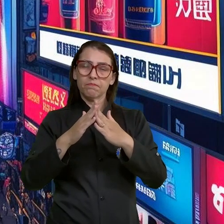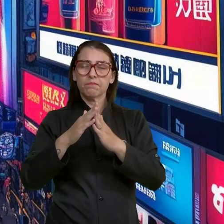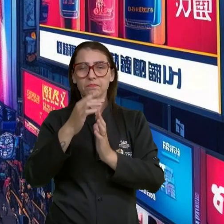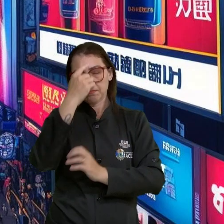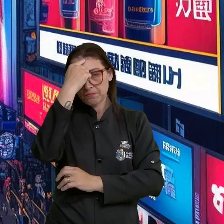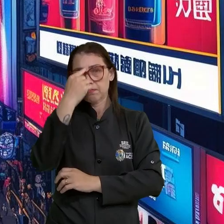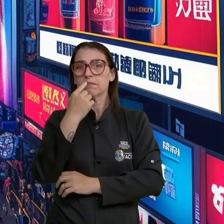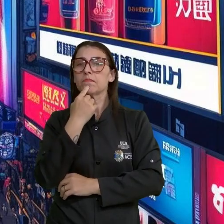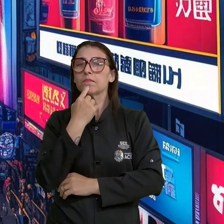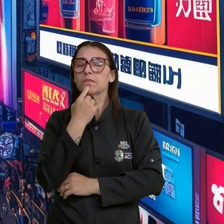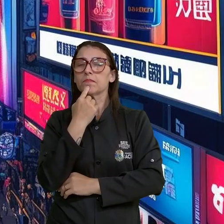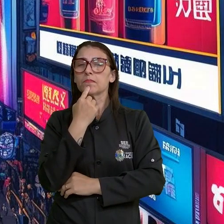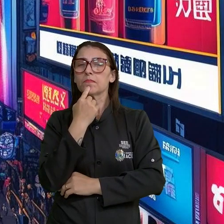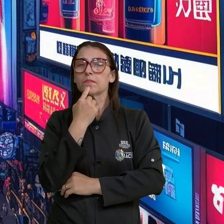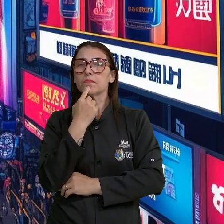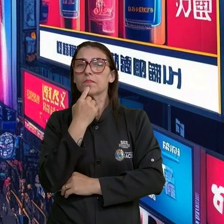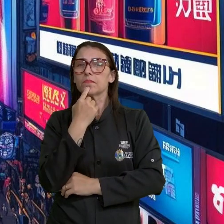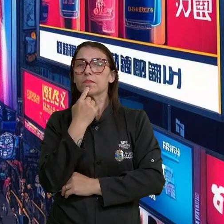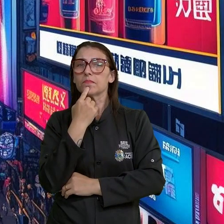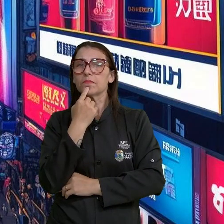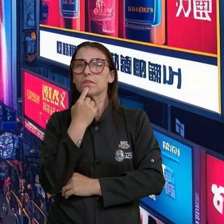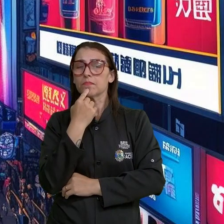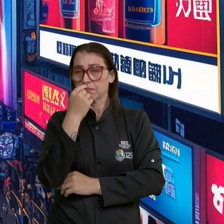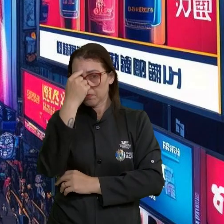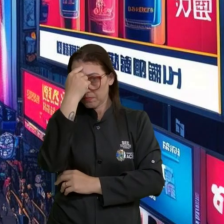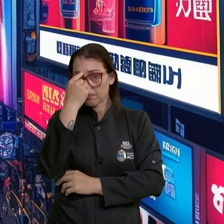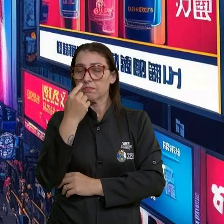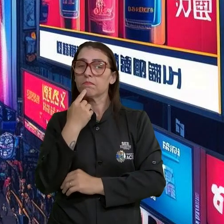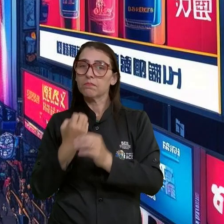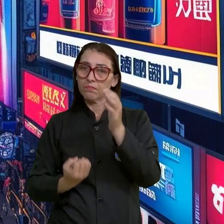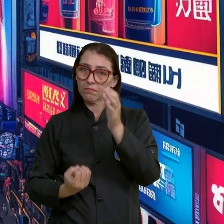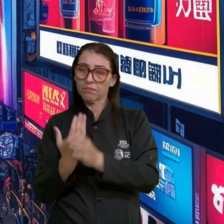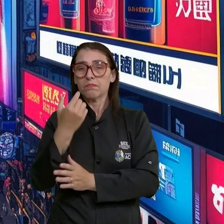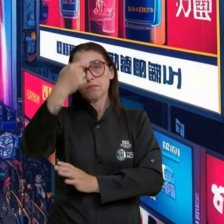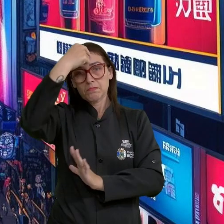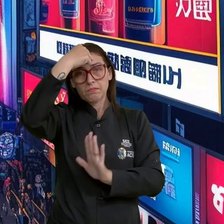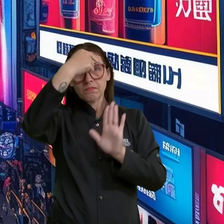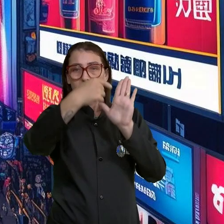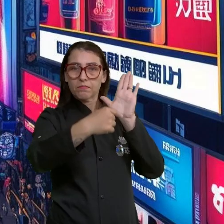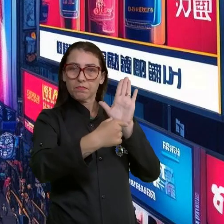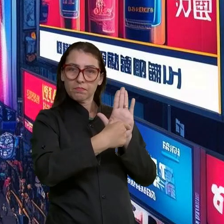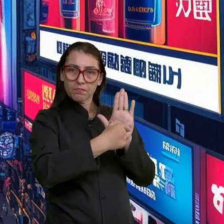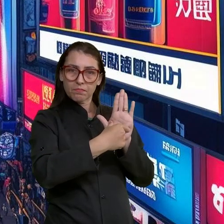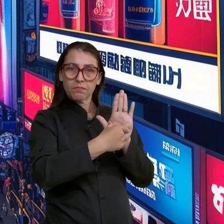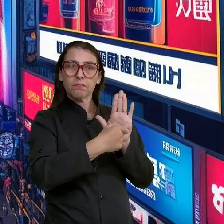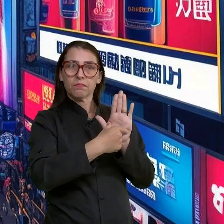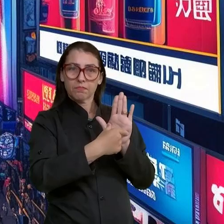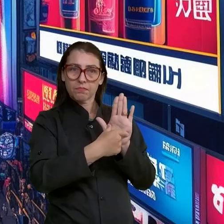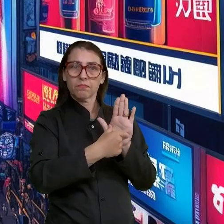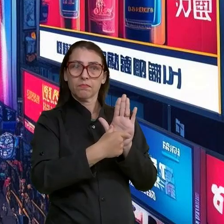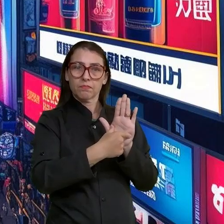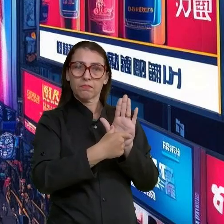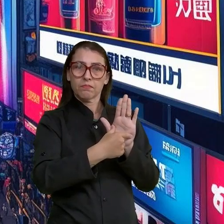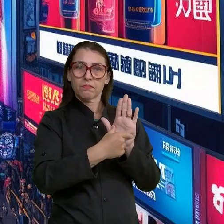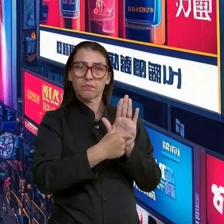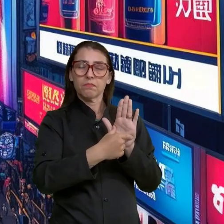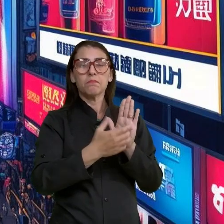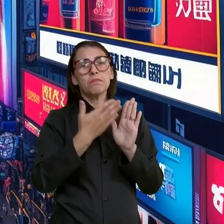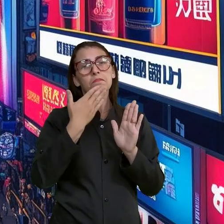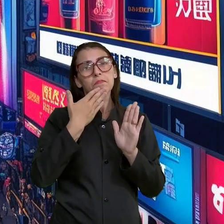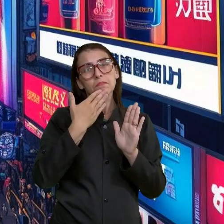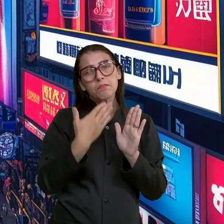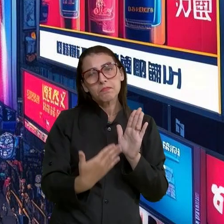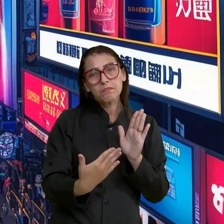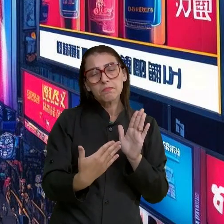imagem. Pessoal, aqui foi uma imagem criada por inteligência artificial e eu pedi